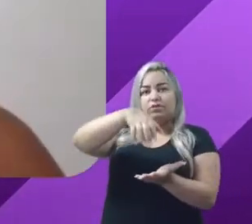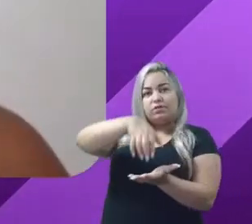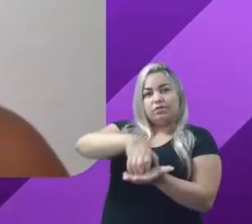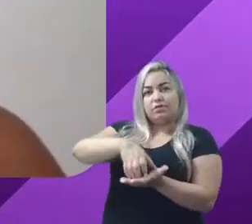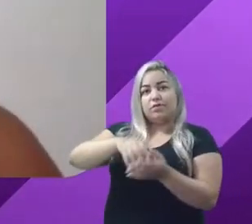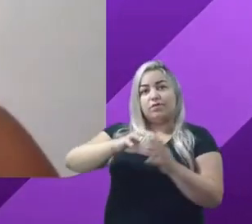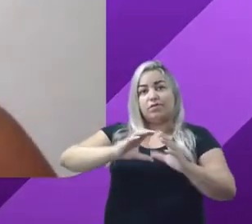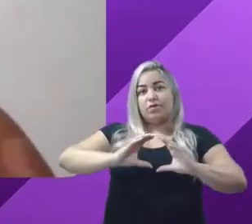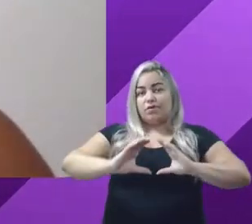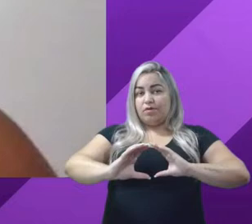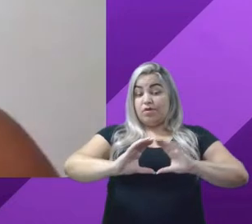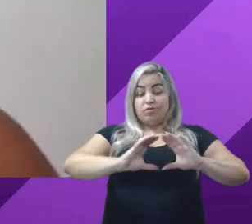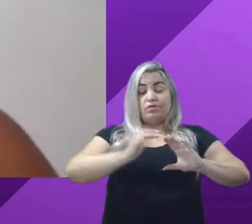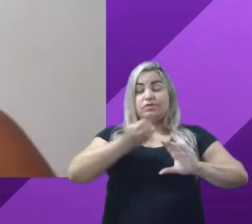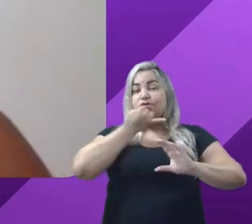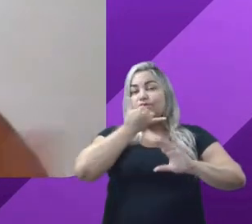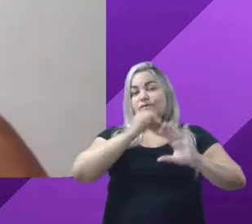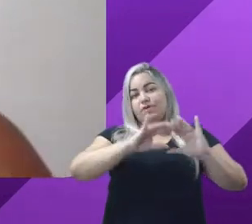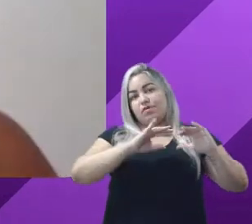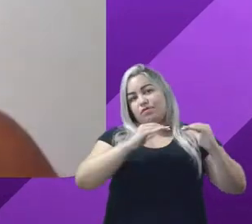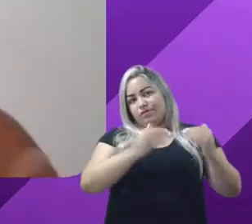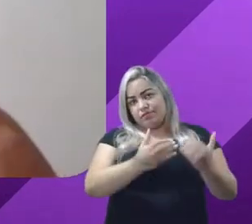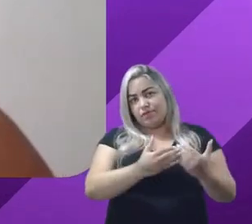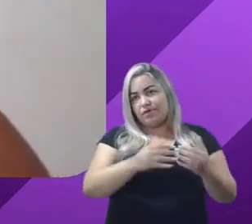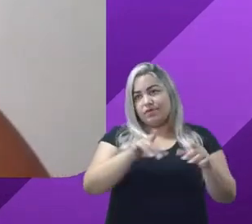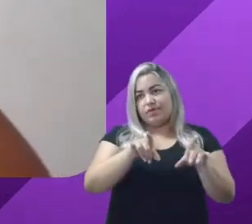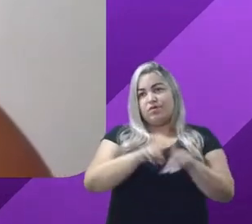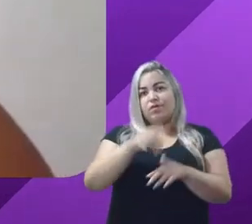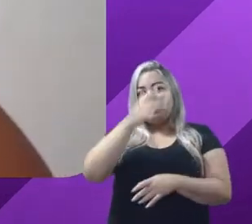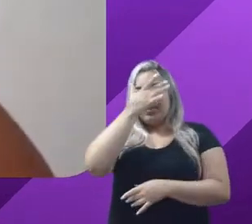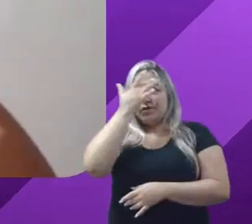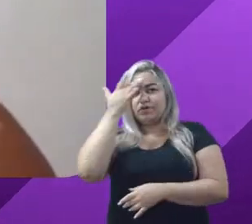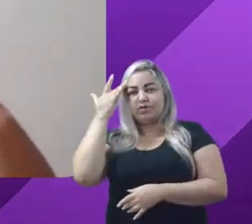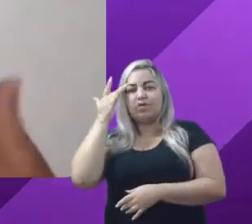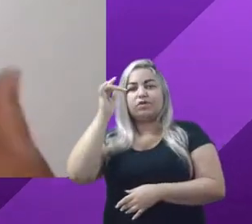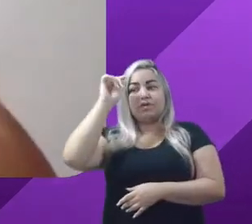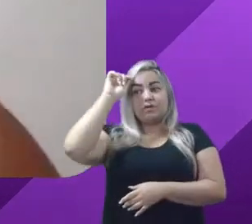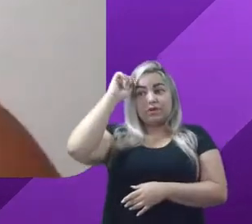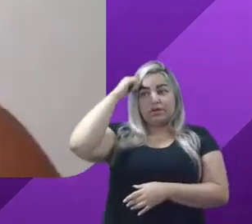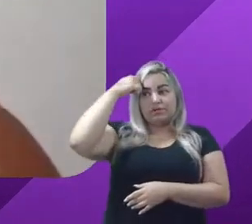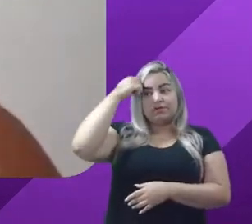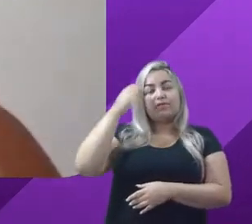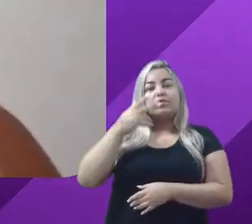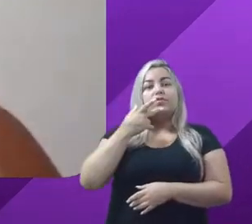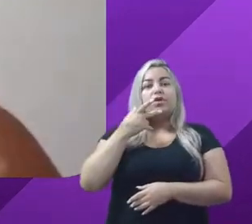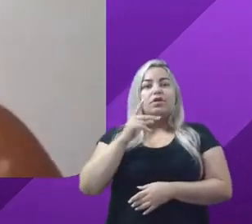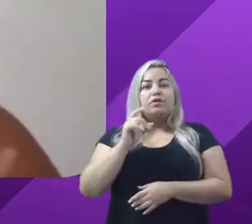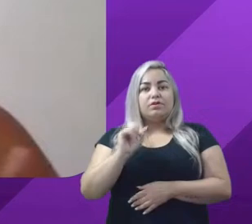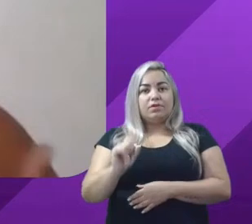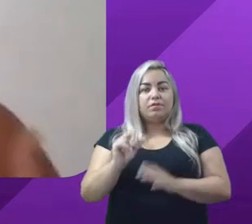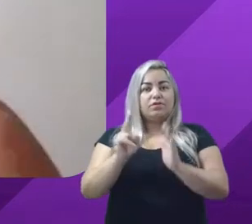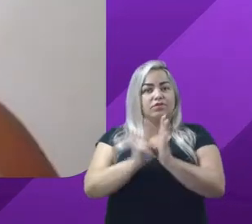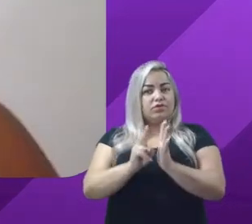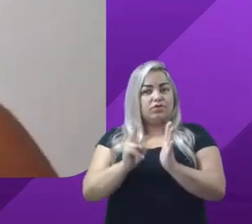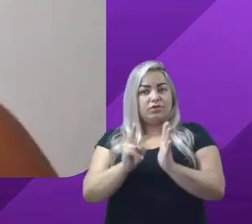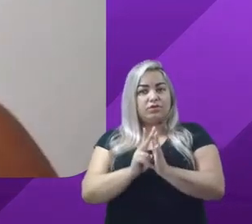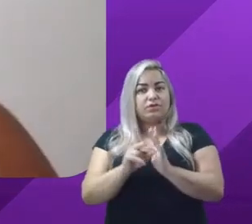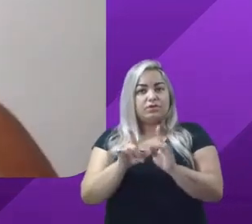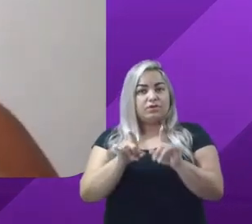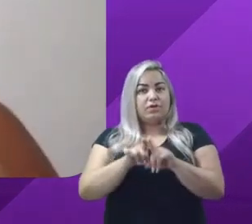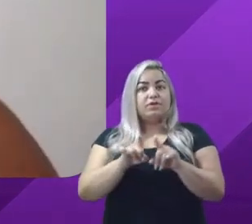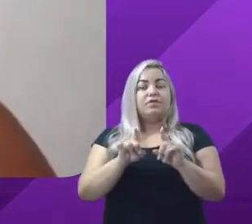de comunidades ou populações vulneráveis. A gente está falando de pessoas negras, a gente está falando de pessoas indígenas, a gente